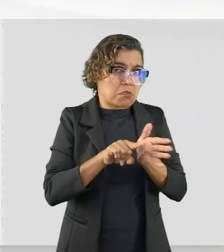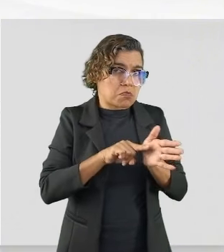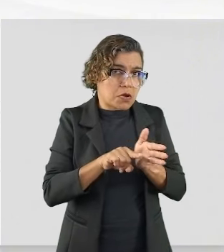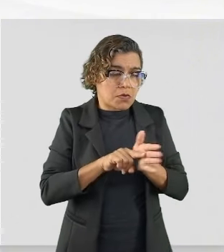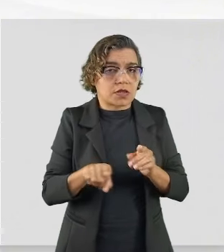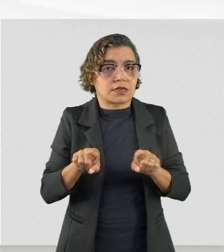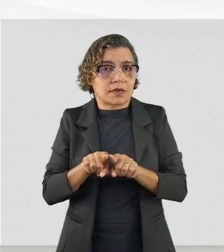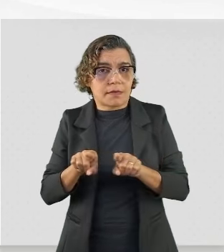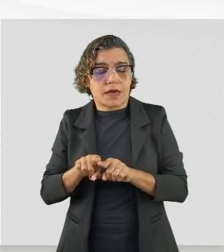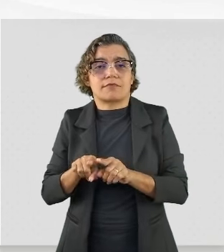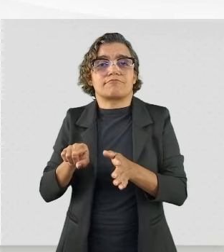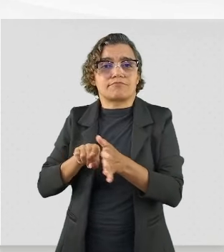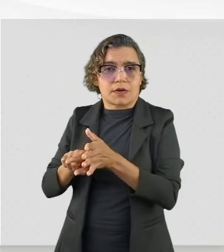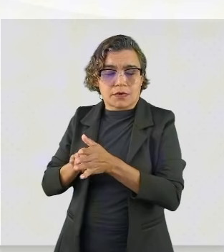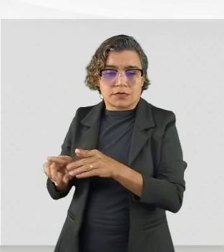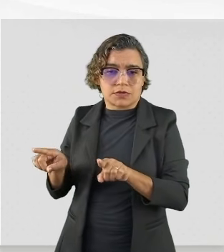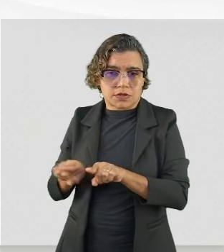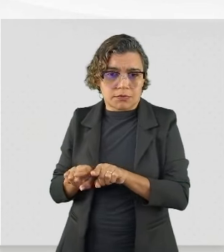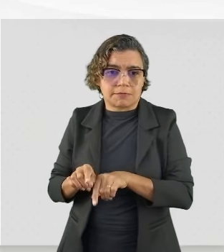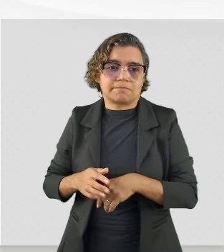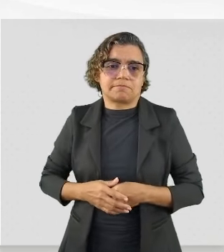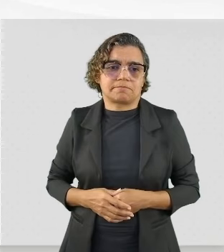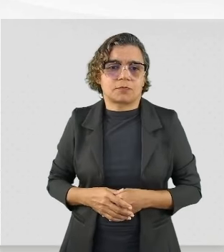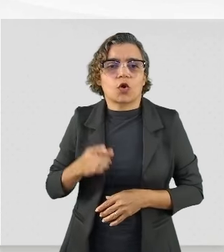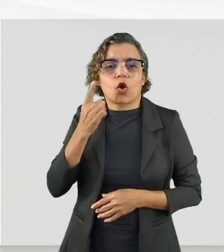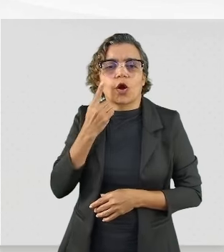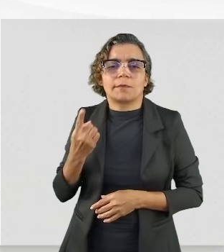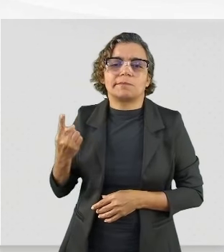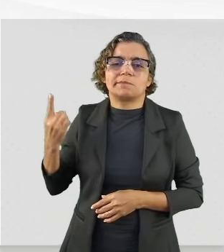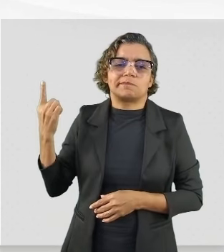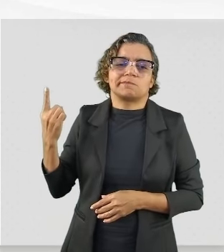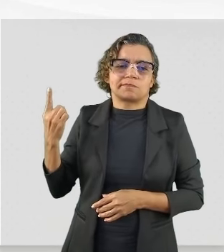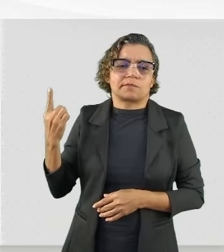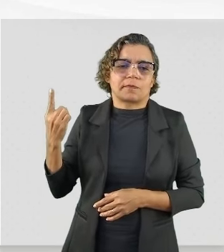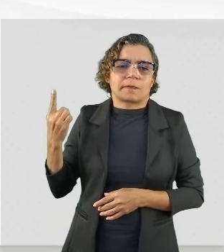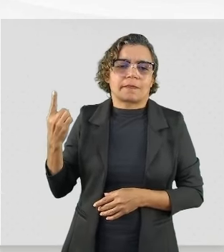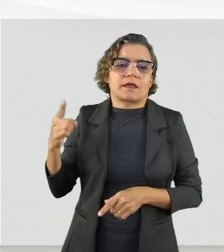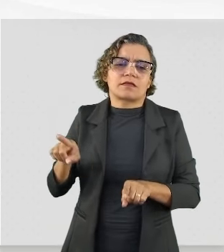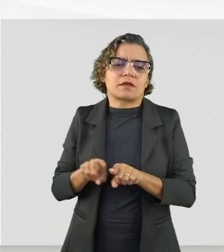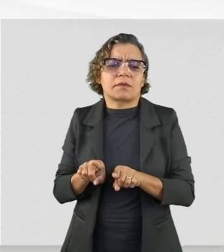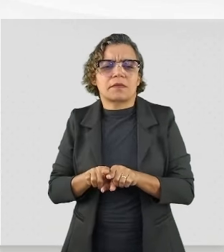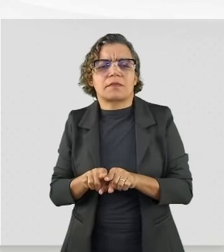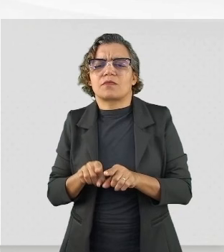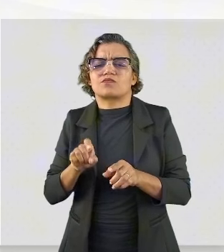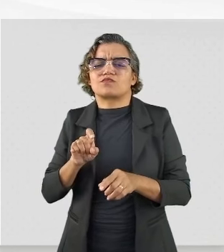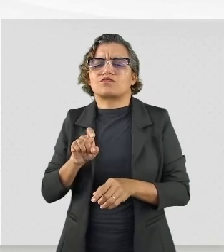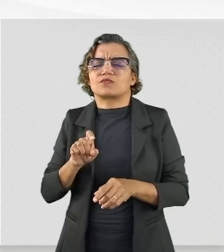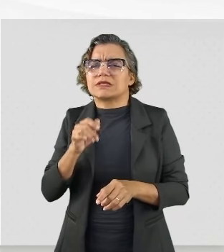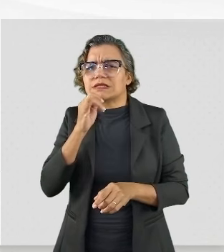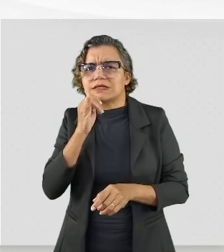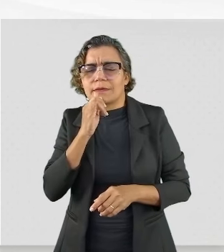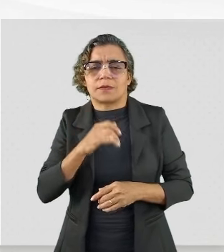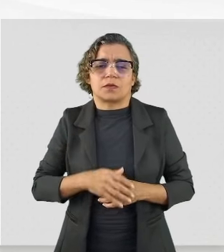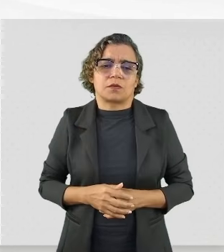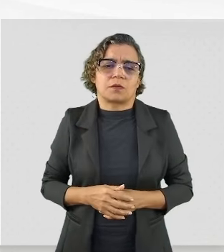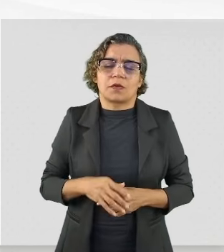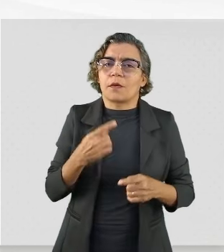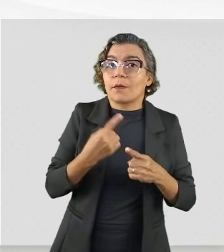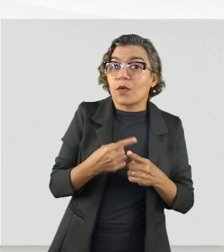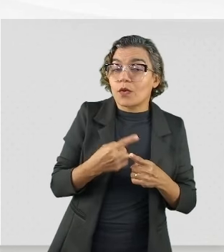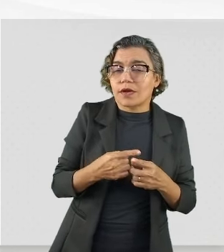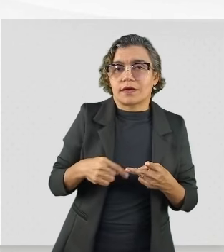Também uma interrogação sobre o porquê e como disso tudo e de nós próprios, né? Então, o que é, por que